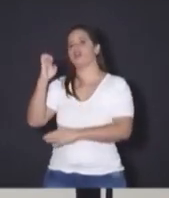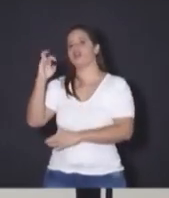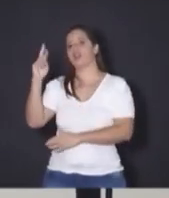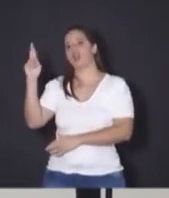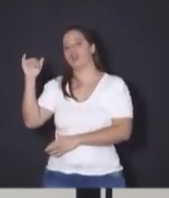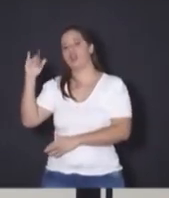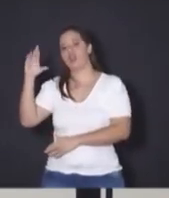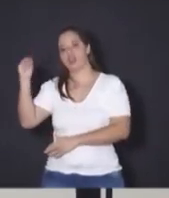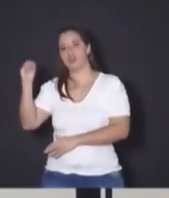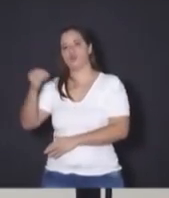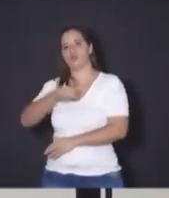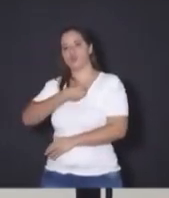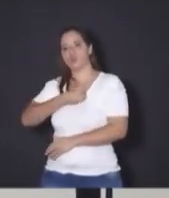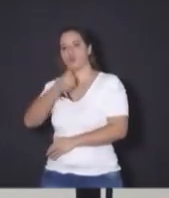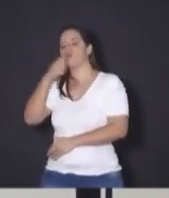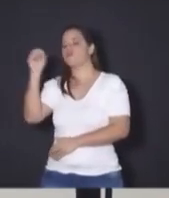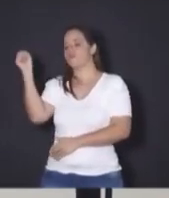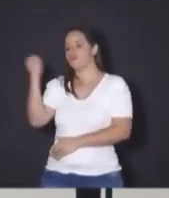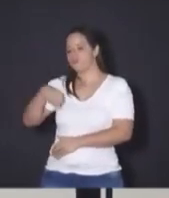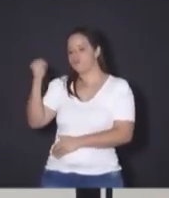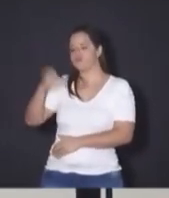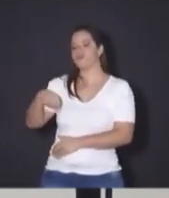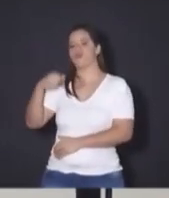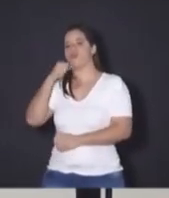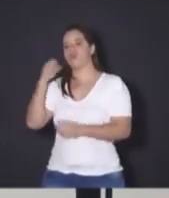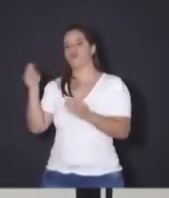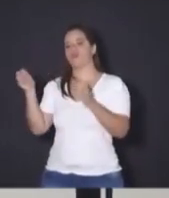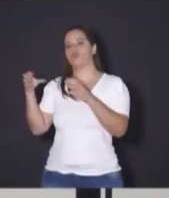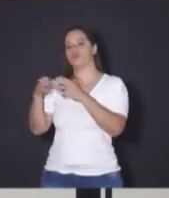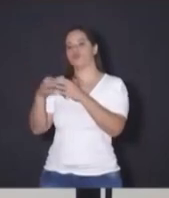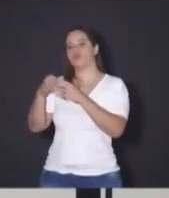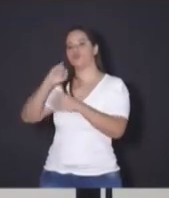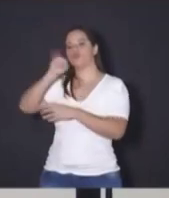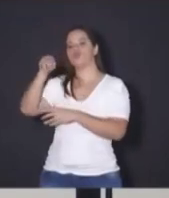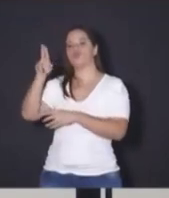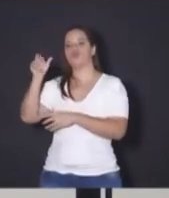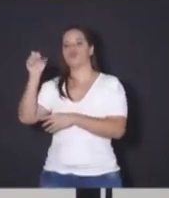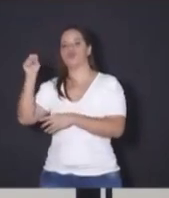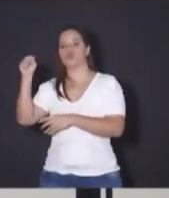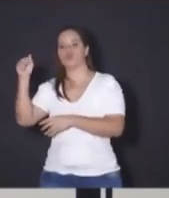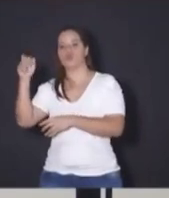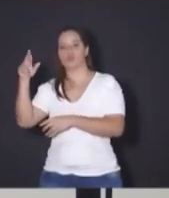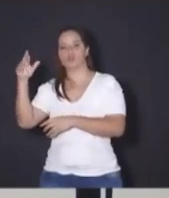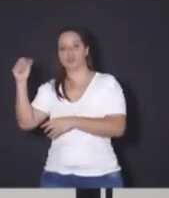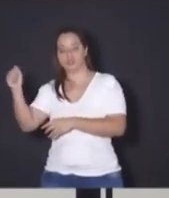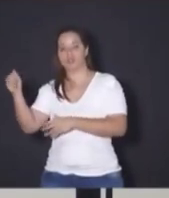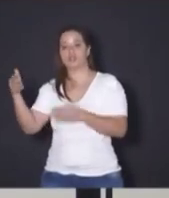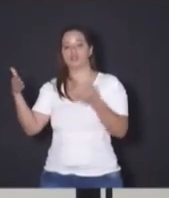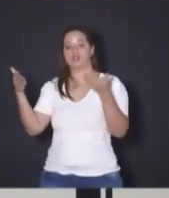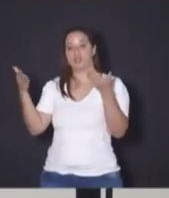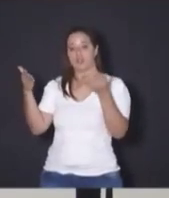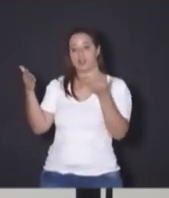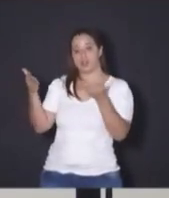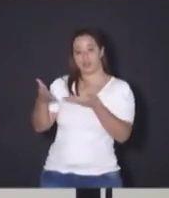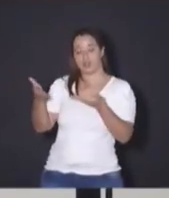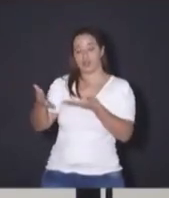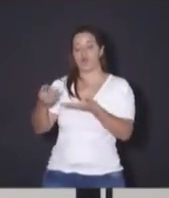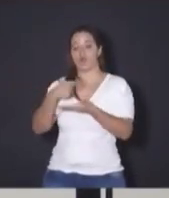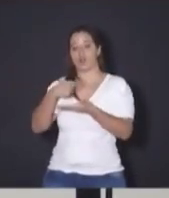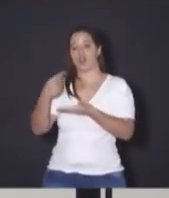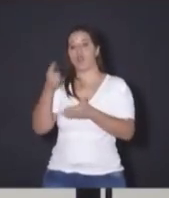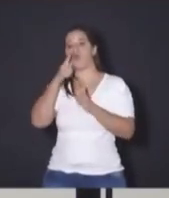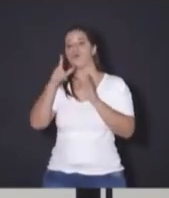no terreiro onde eu fui confirmada no Tano de Jussara, no terreiro onde estou agora exercendo a função, né,